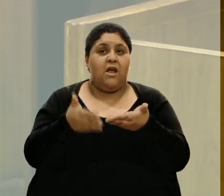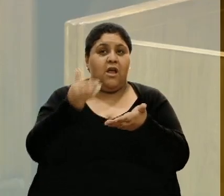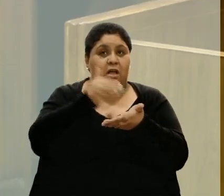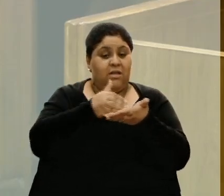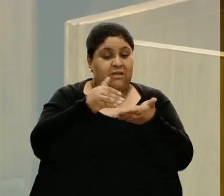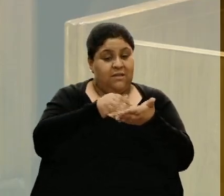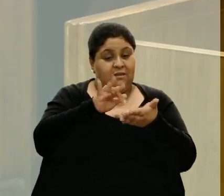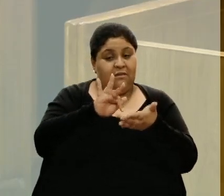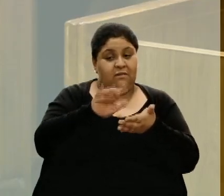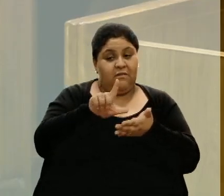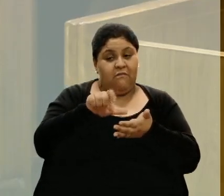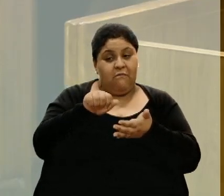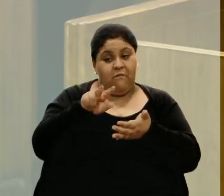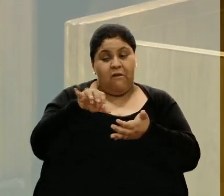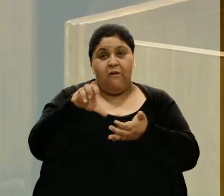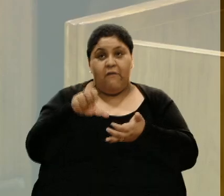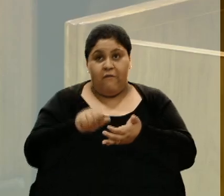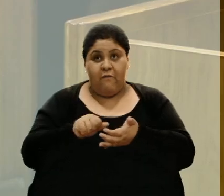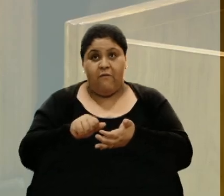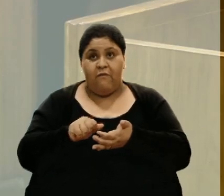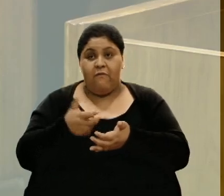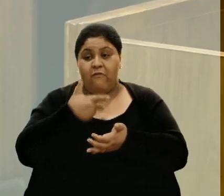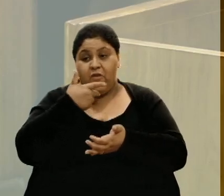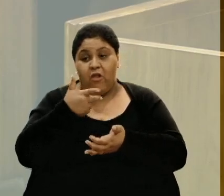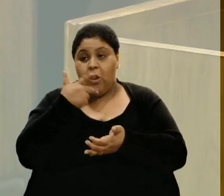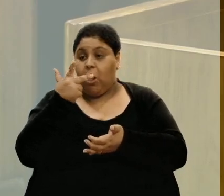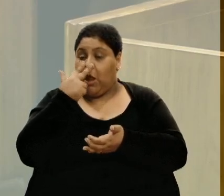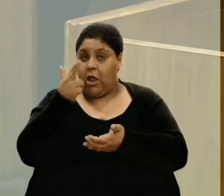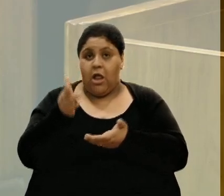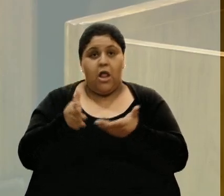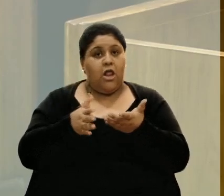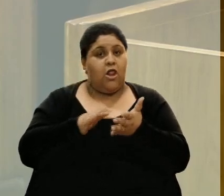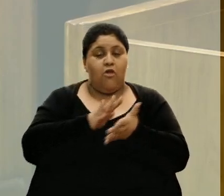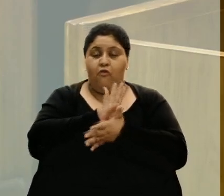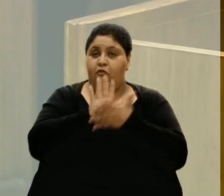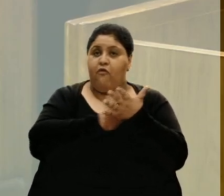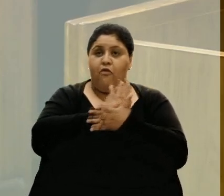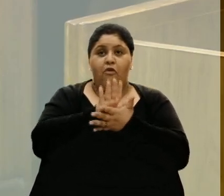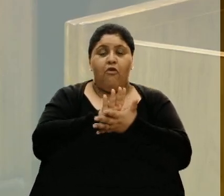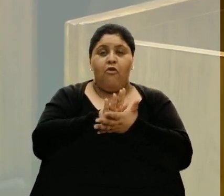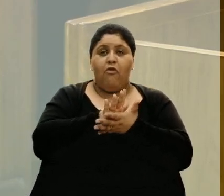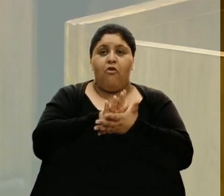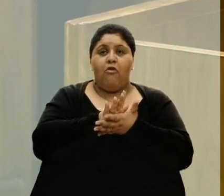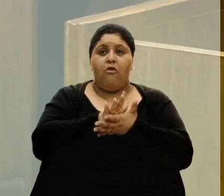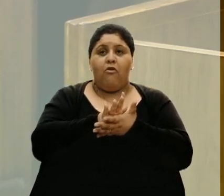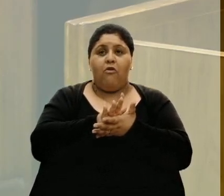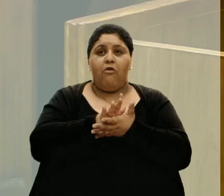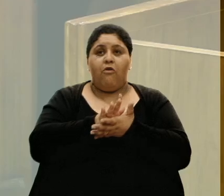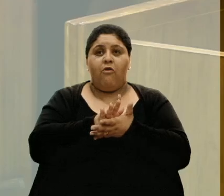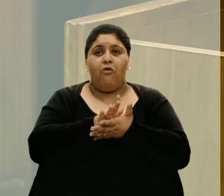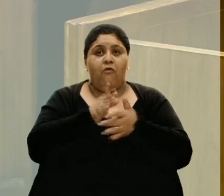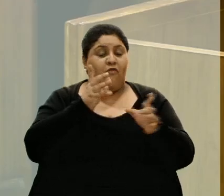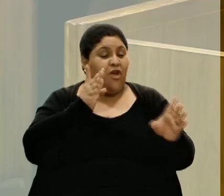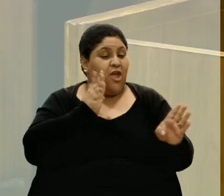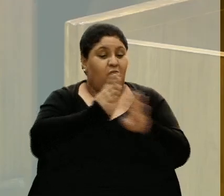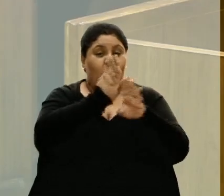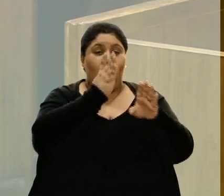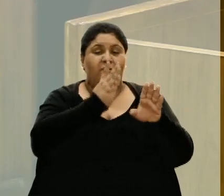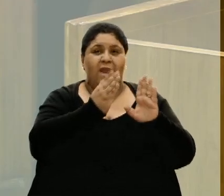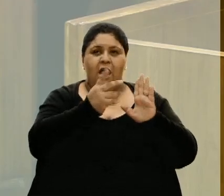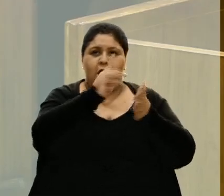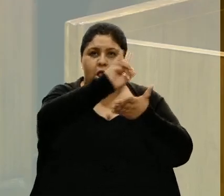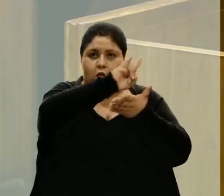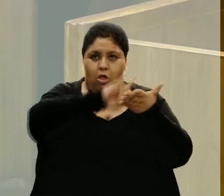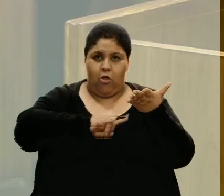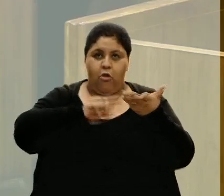Flávia colocou a mesma situação, não foram achados os protocolos que haviam